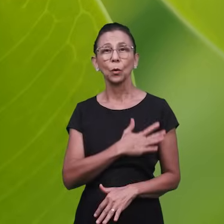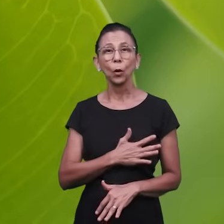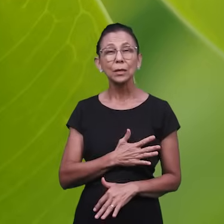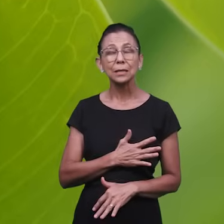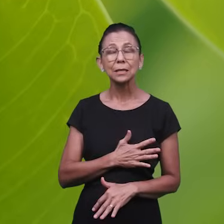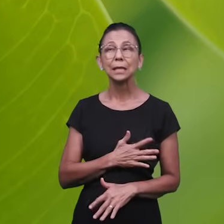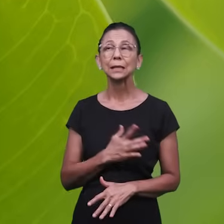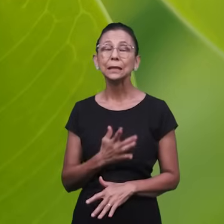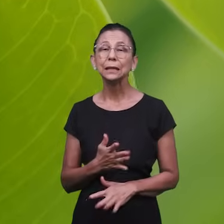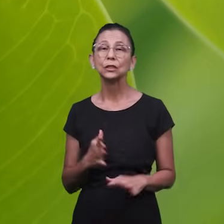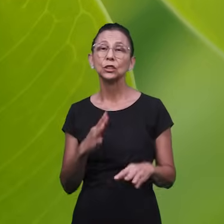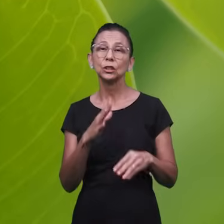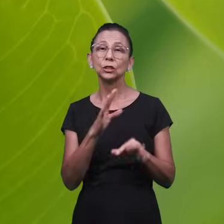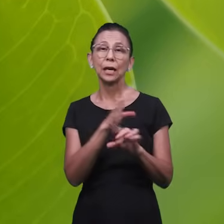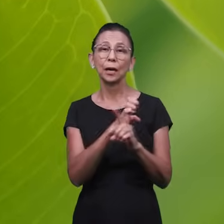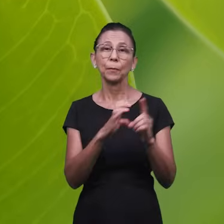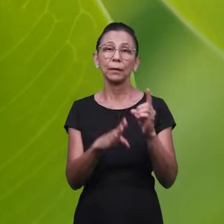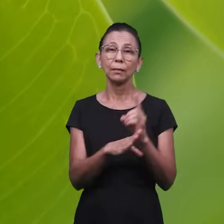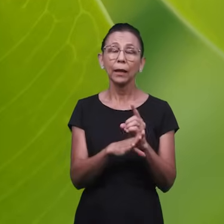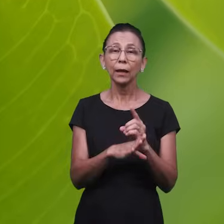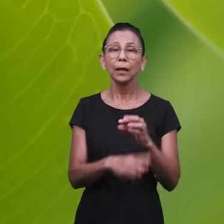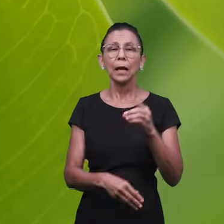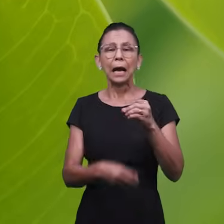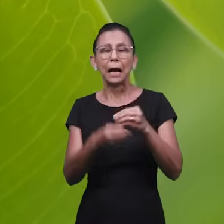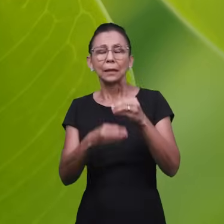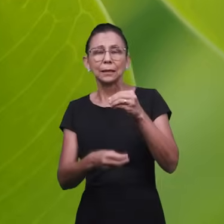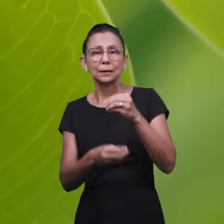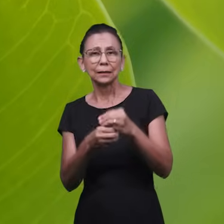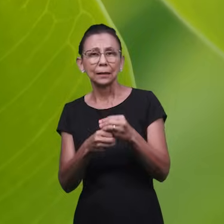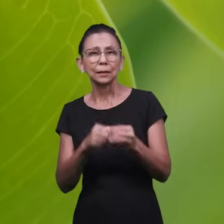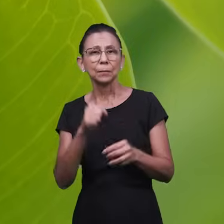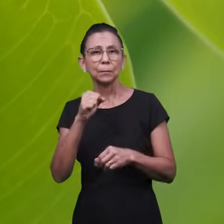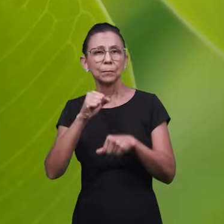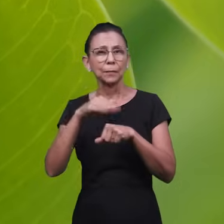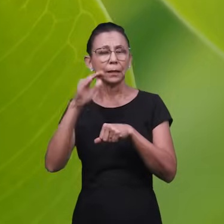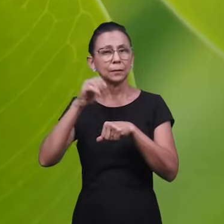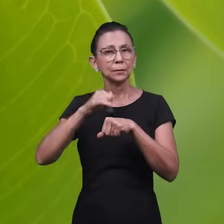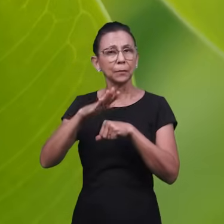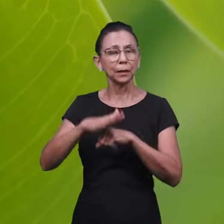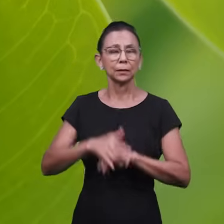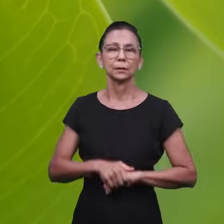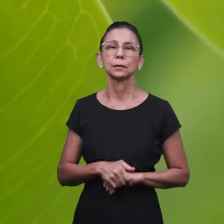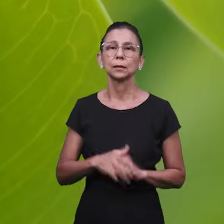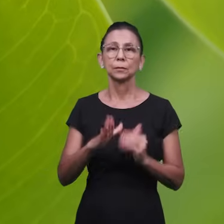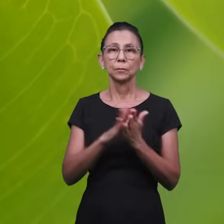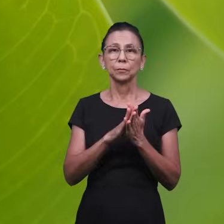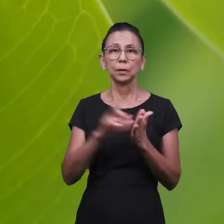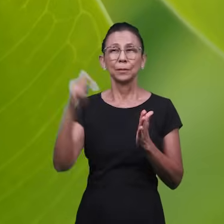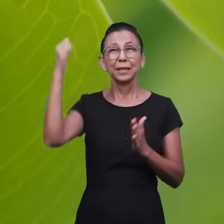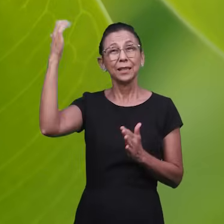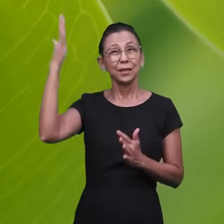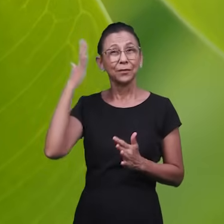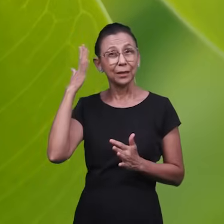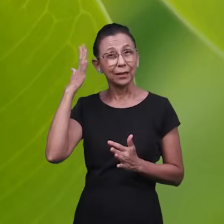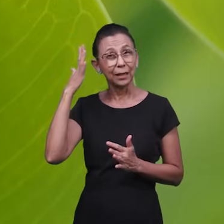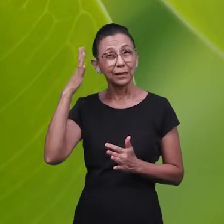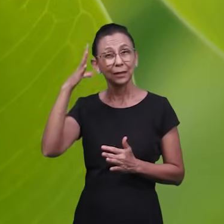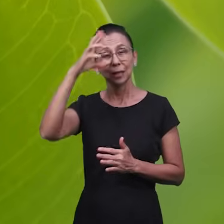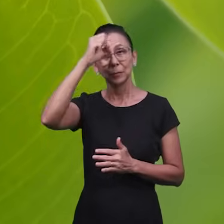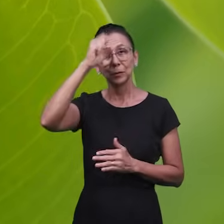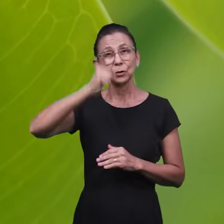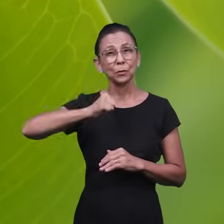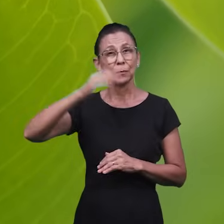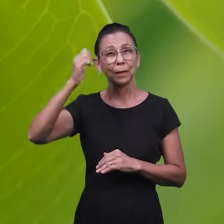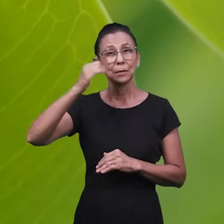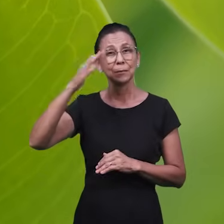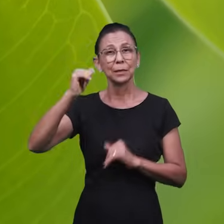momento onde a gente aprofunda ainda mais o ensino da escola bíblica dominical. Temos aprendido mais do Senhor acerca da palavra revelada. Esse